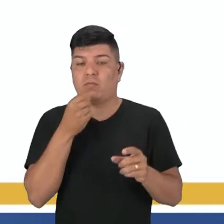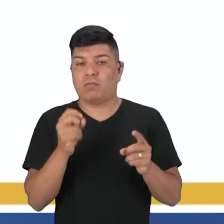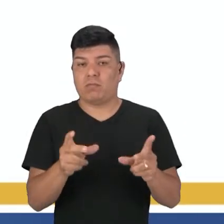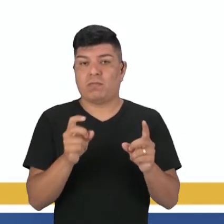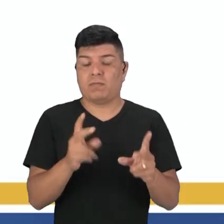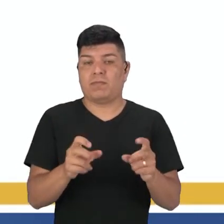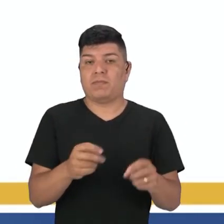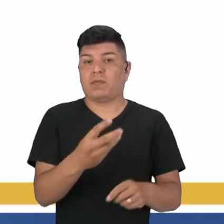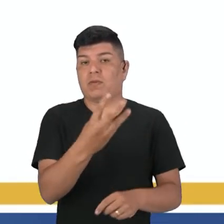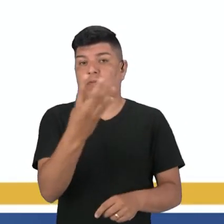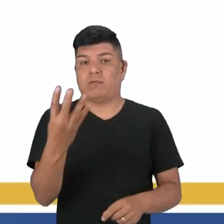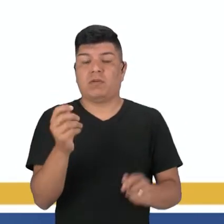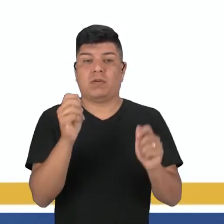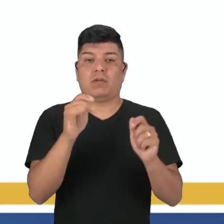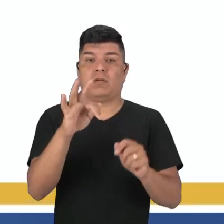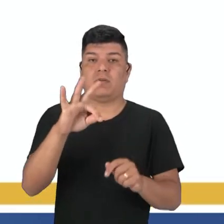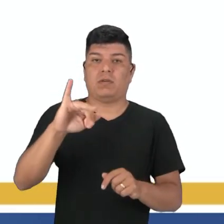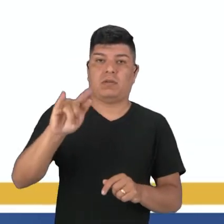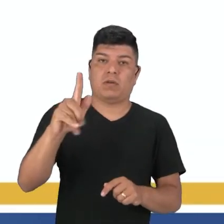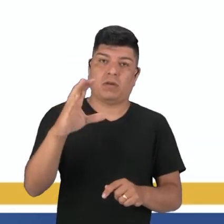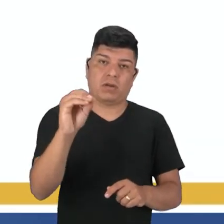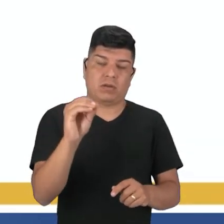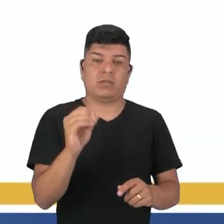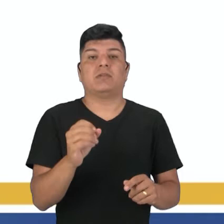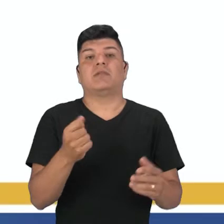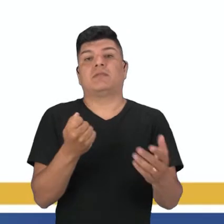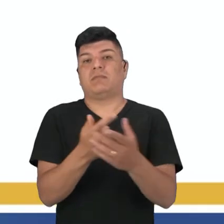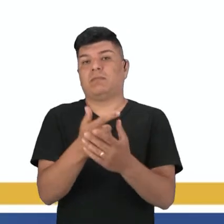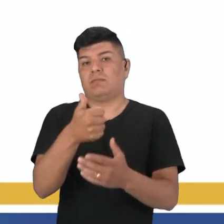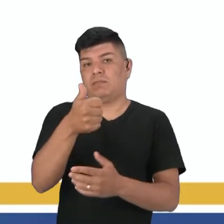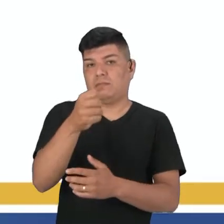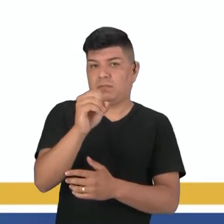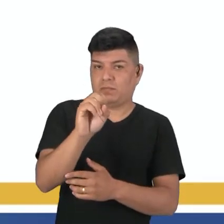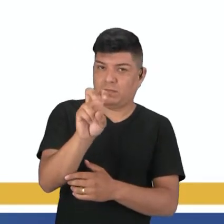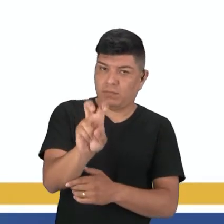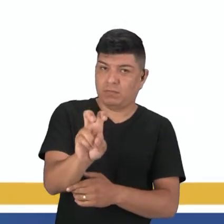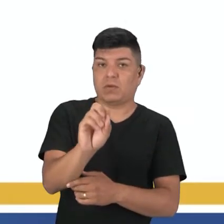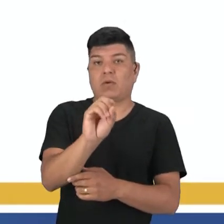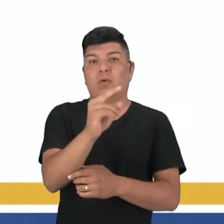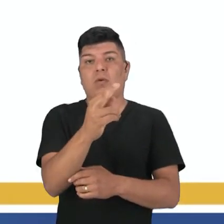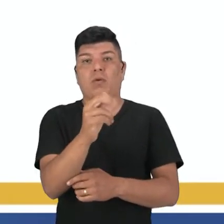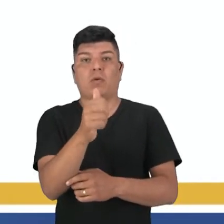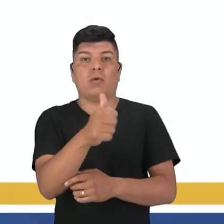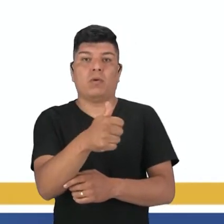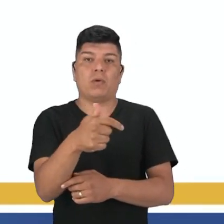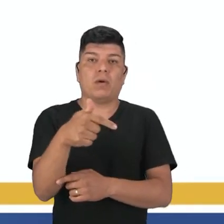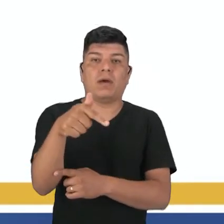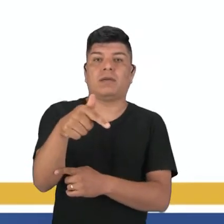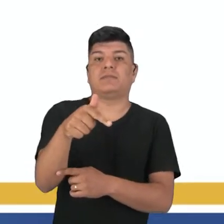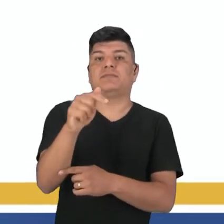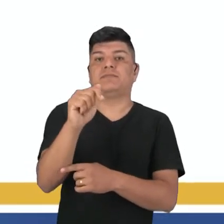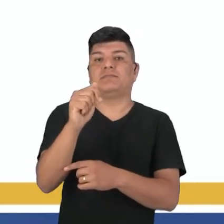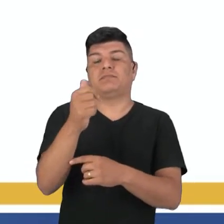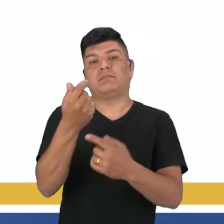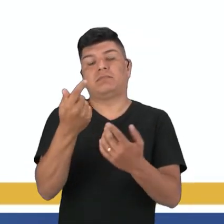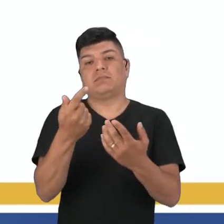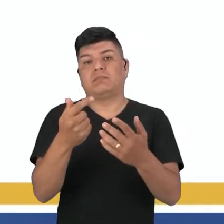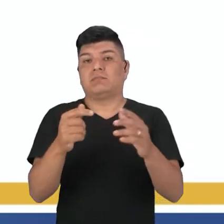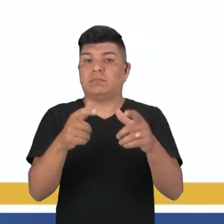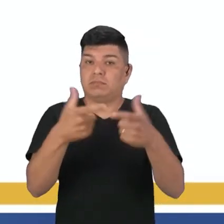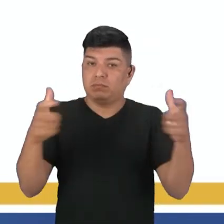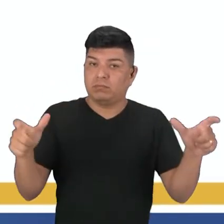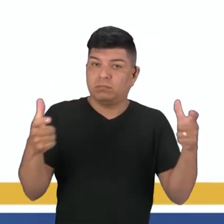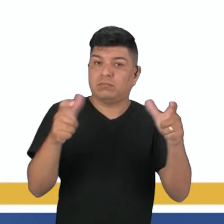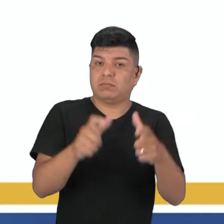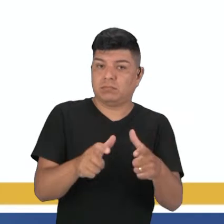aquela quantia, Tiago poderia comprar 105 bolinhas grandes, ou 117 bolinhas de tamanho médio, ou ainda 130